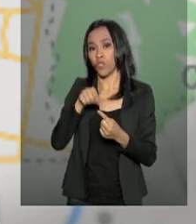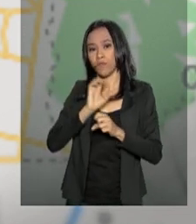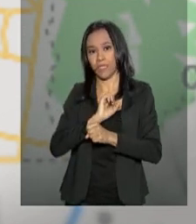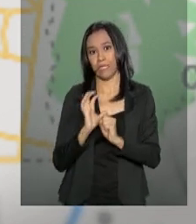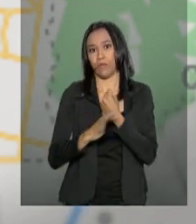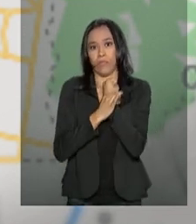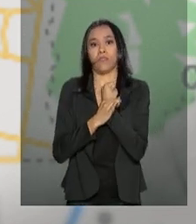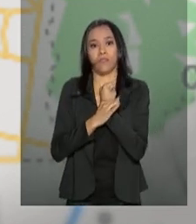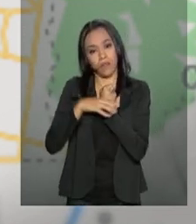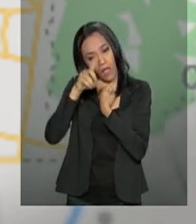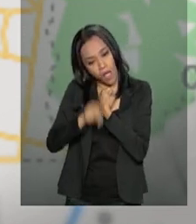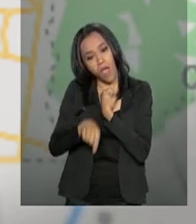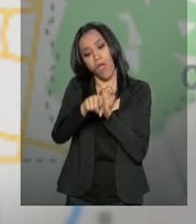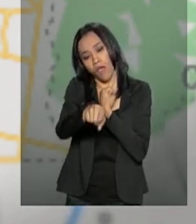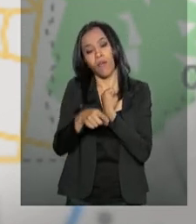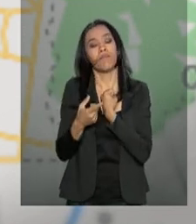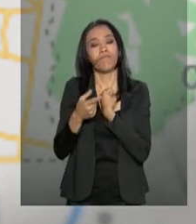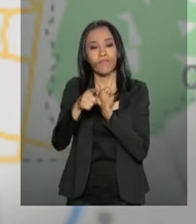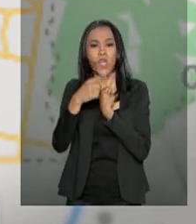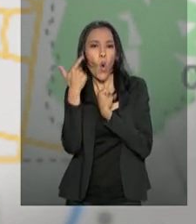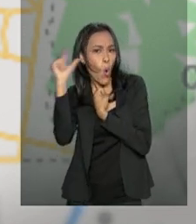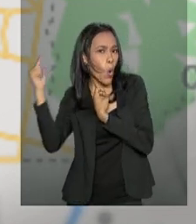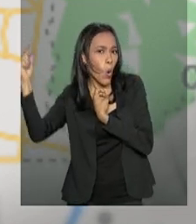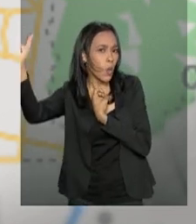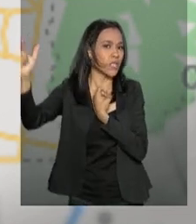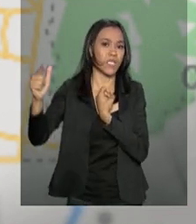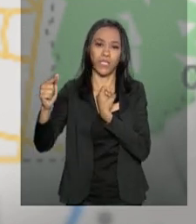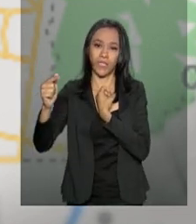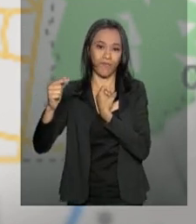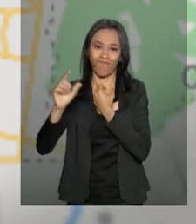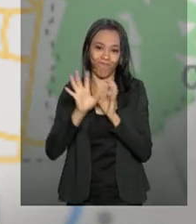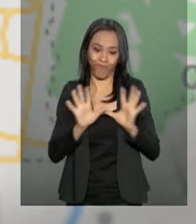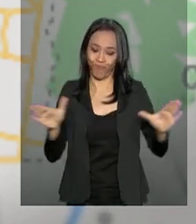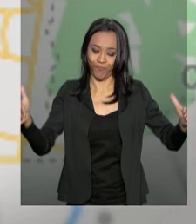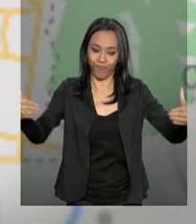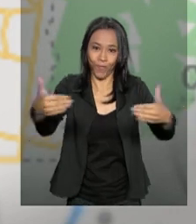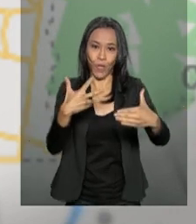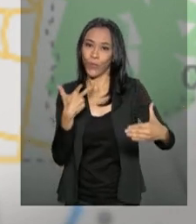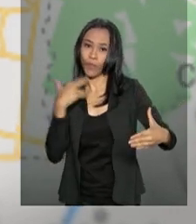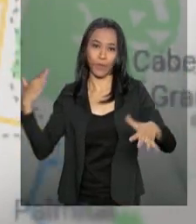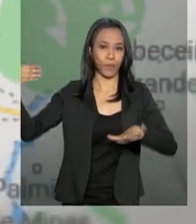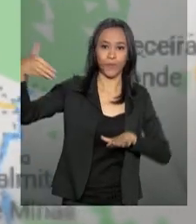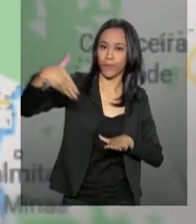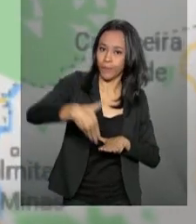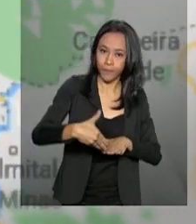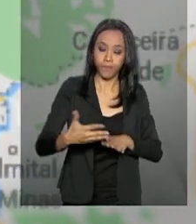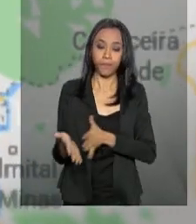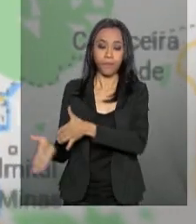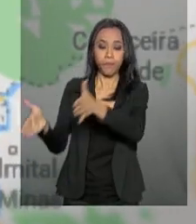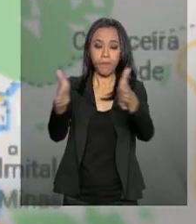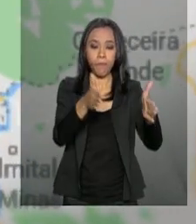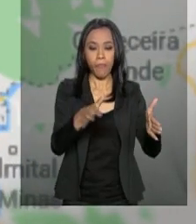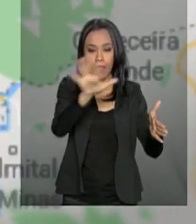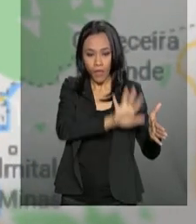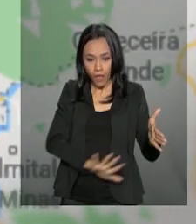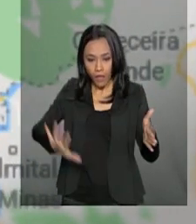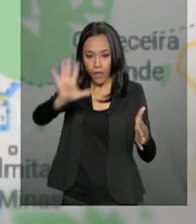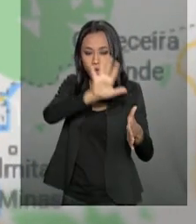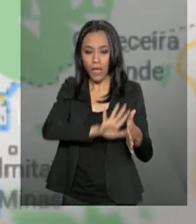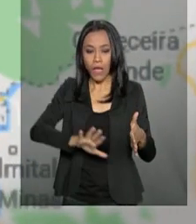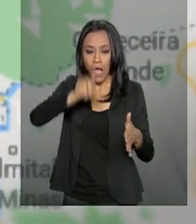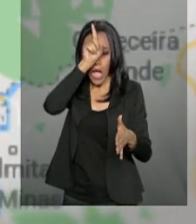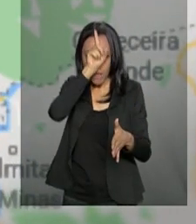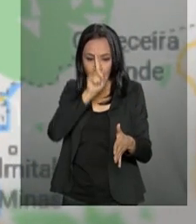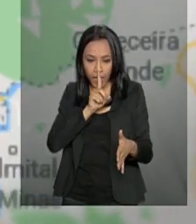perímetro que as aeronaves desconhecidas vão estar na mira dos mísseis antiaéreos já na área amarela com raio de